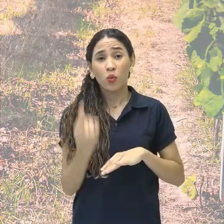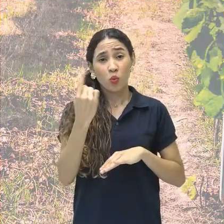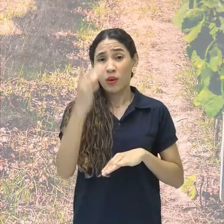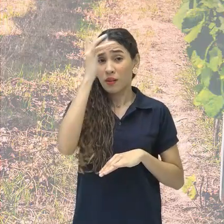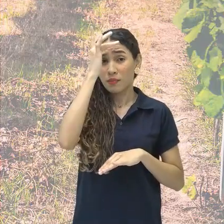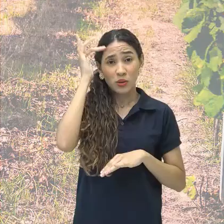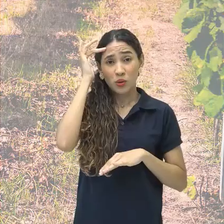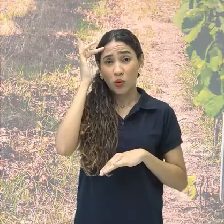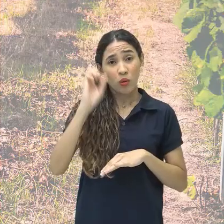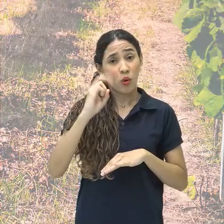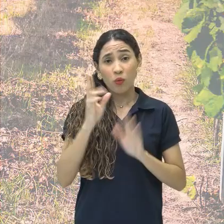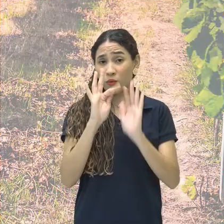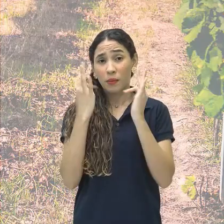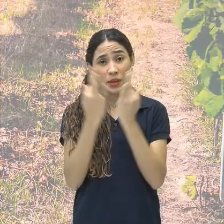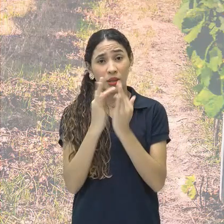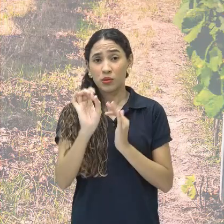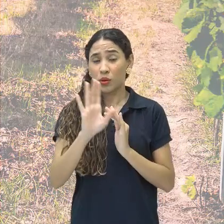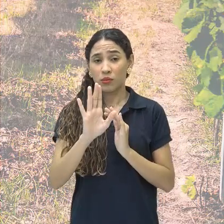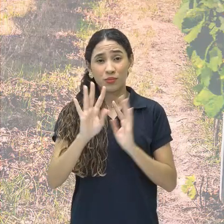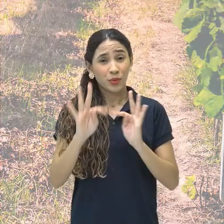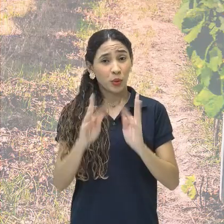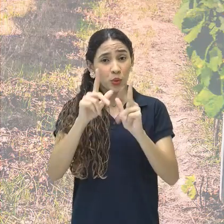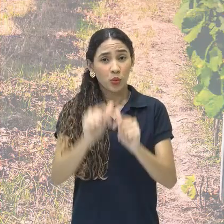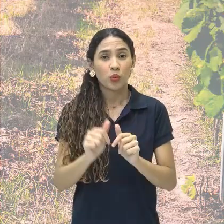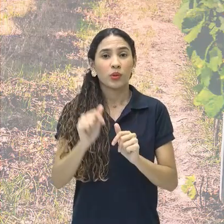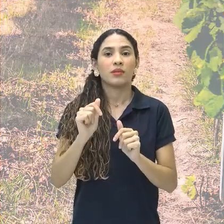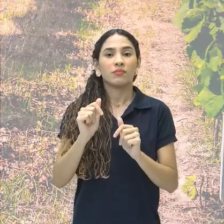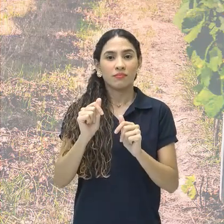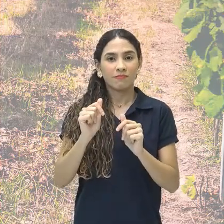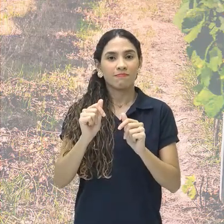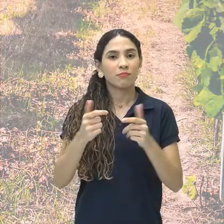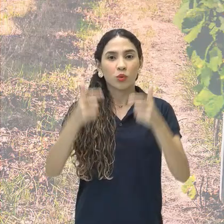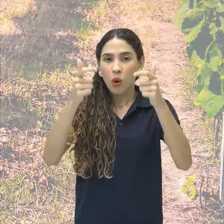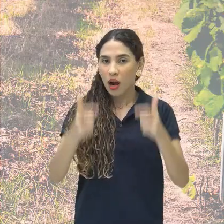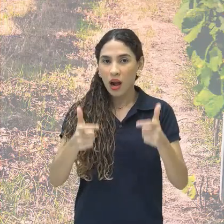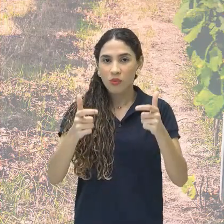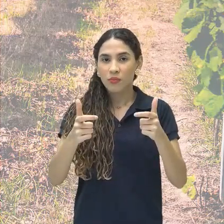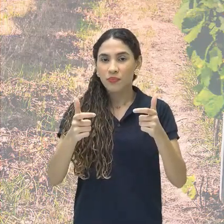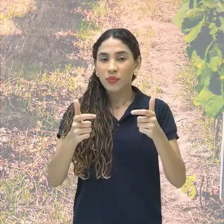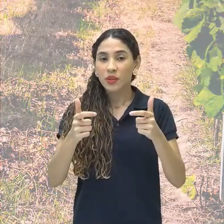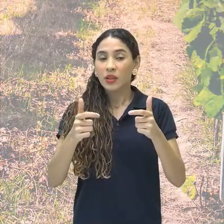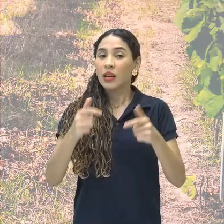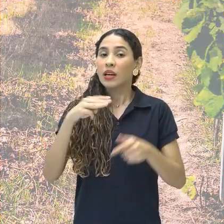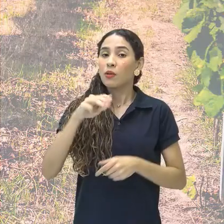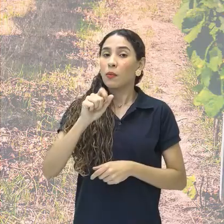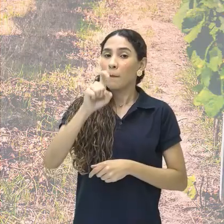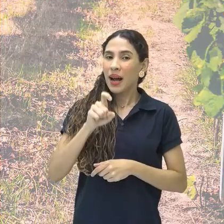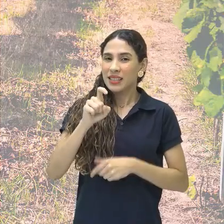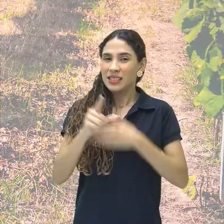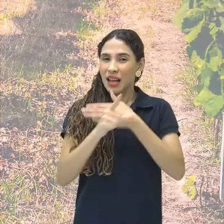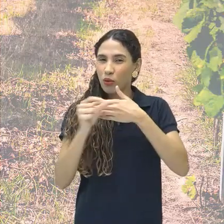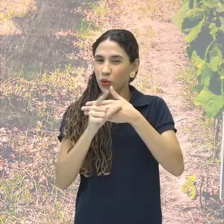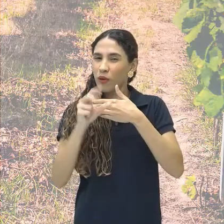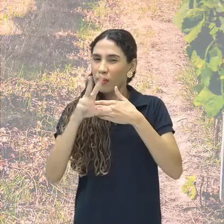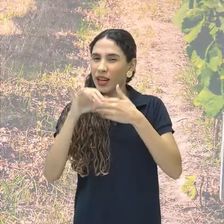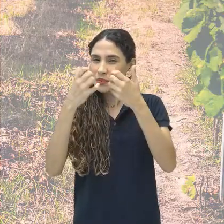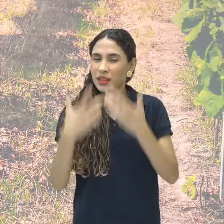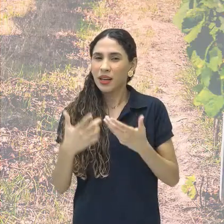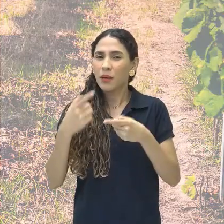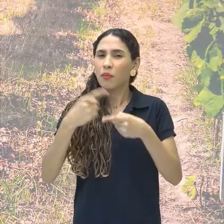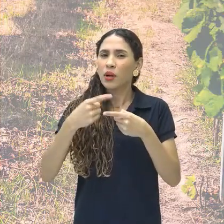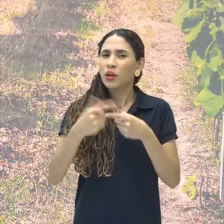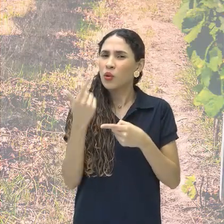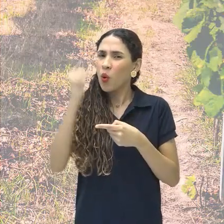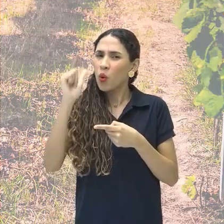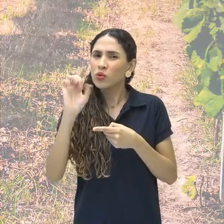família só. Né? Toda essa propriedade aqui. E o Marx vai dizer, por que outros têm